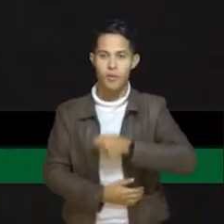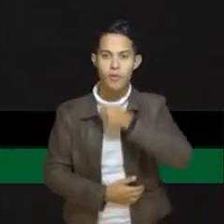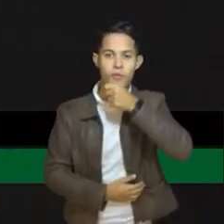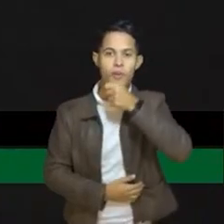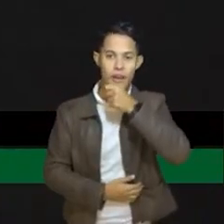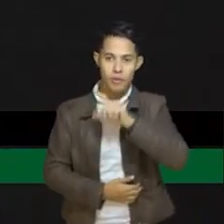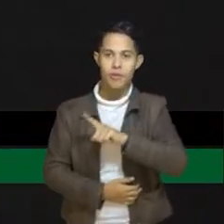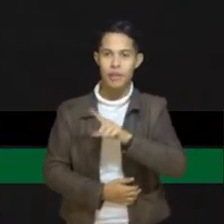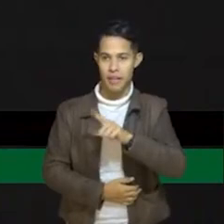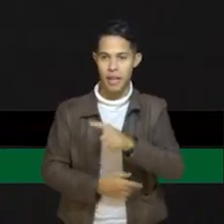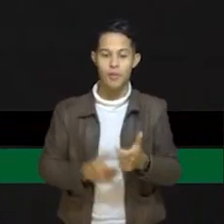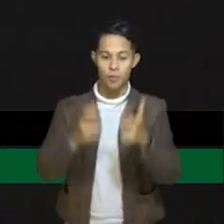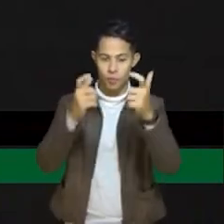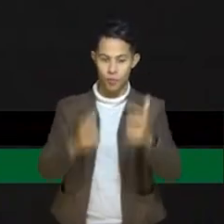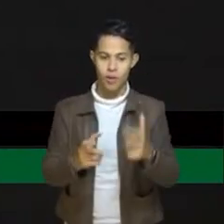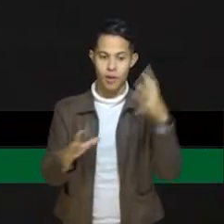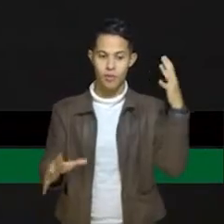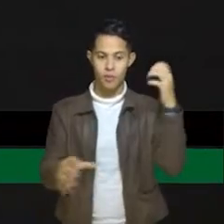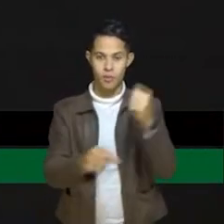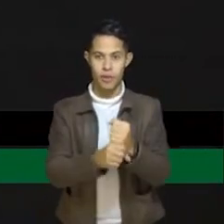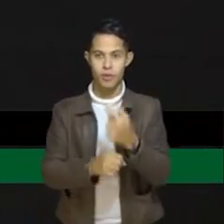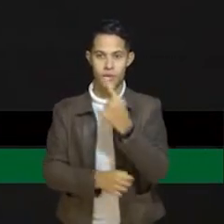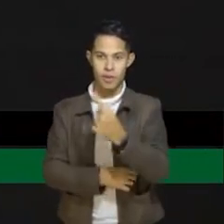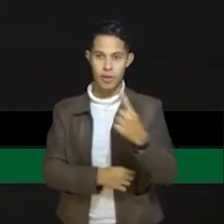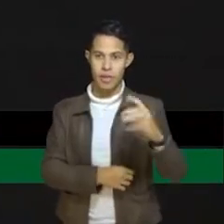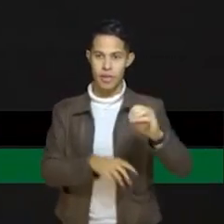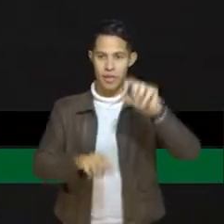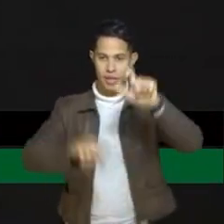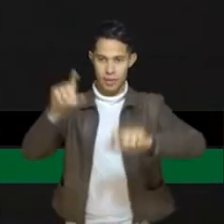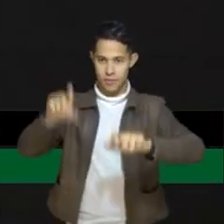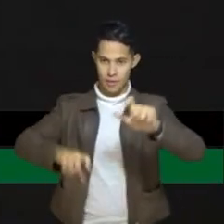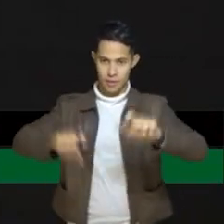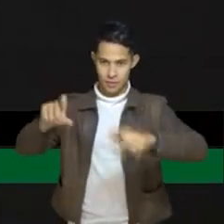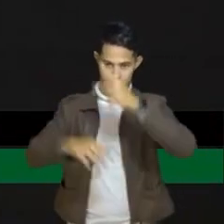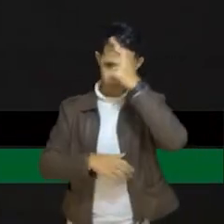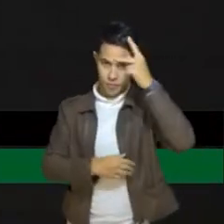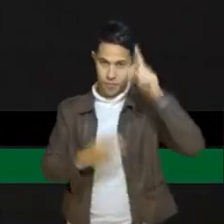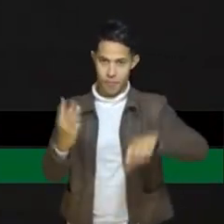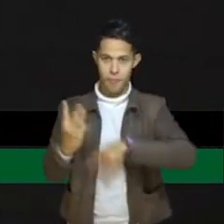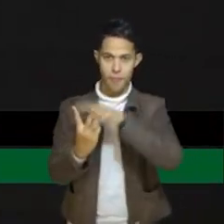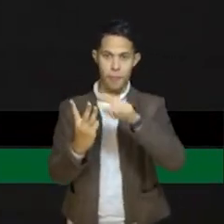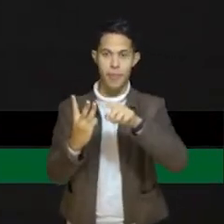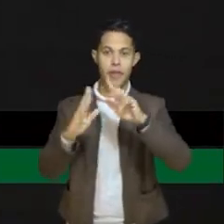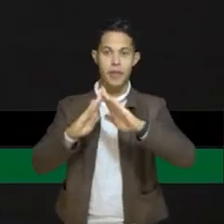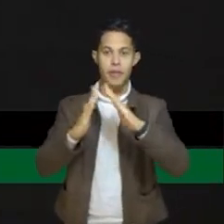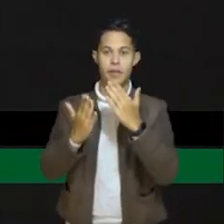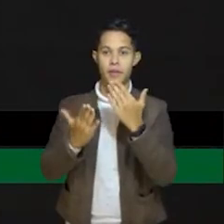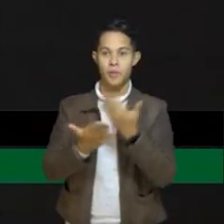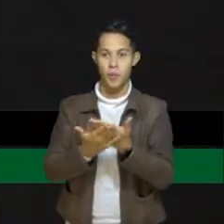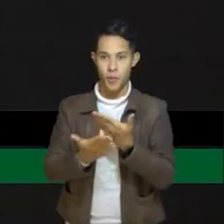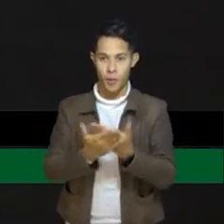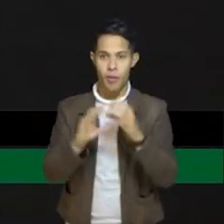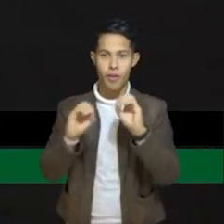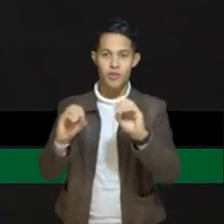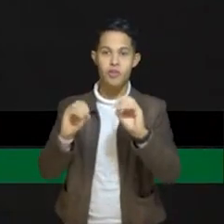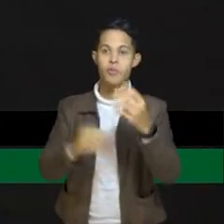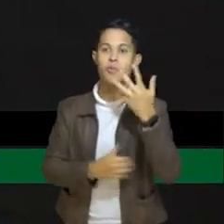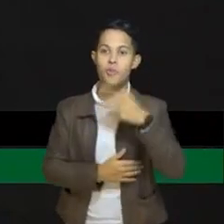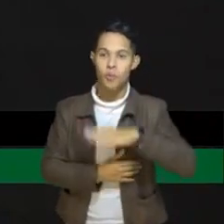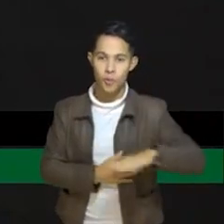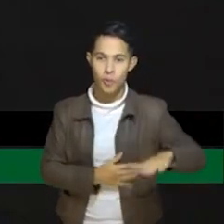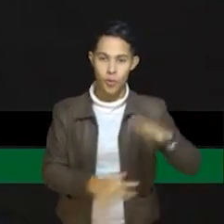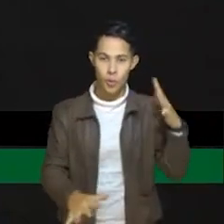onde a gente tem 110 moradores, e a nossa escola de educação infantil, onde a gente conta com 130